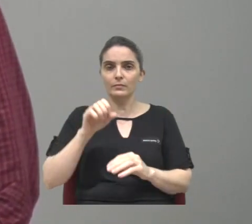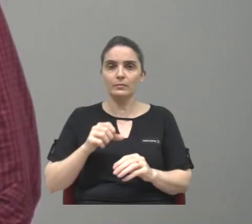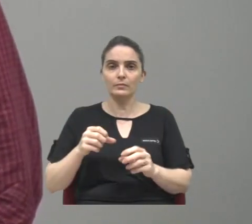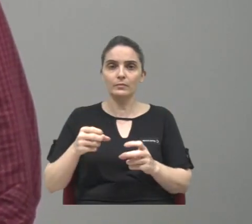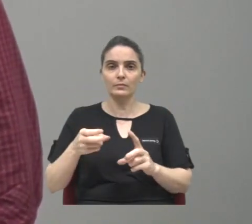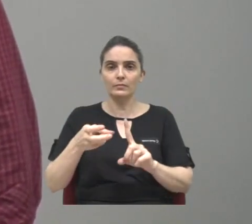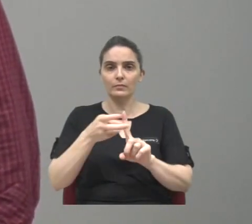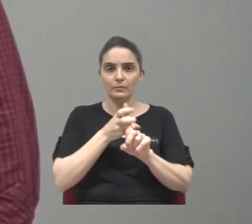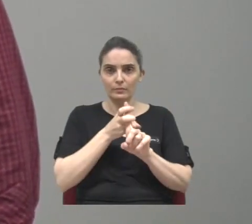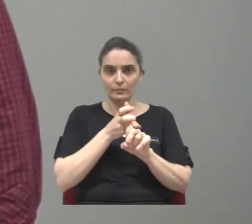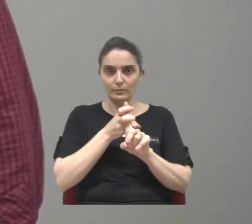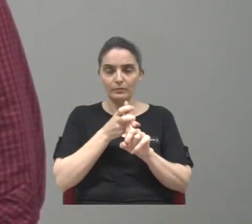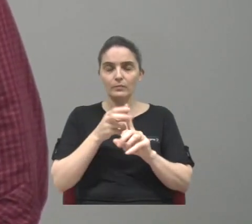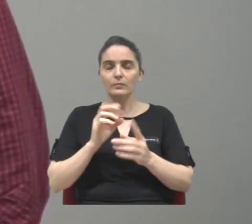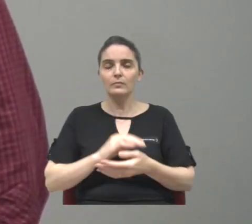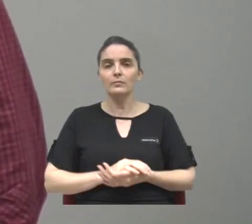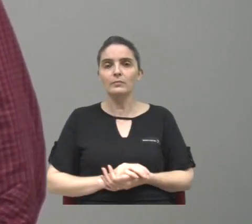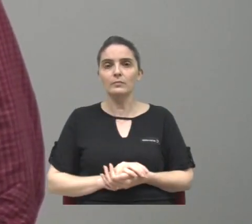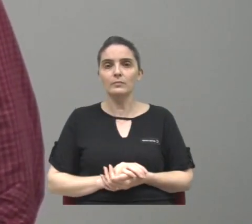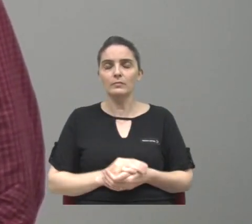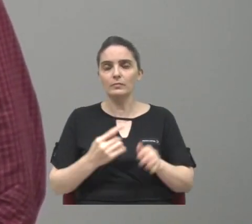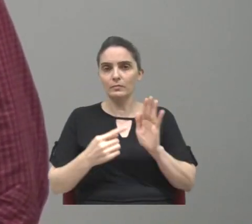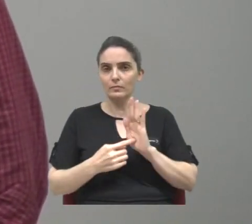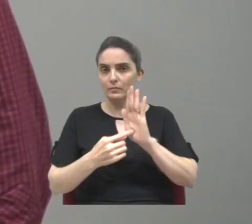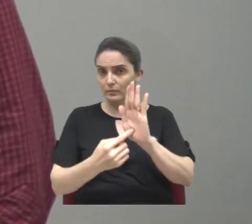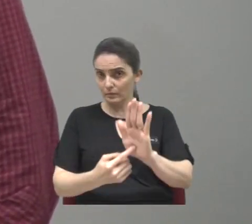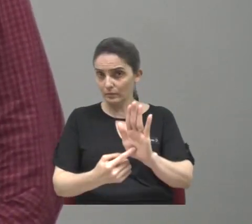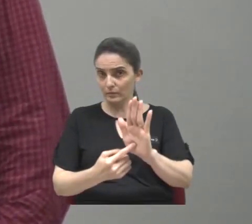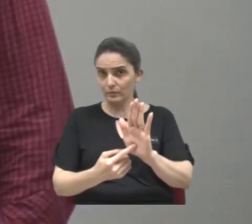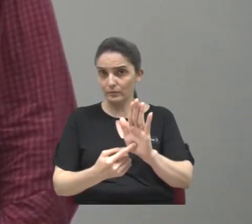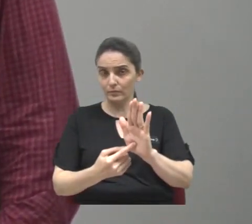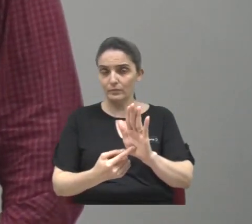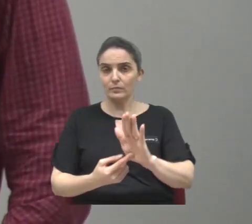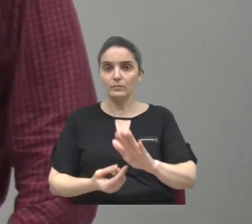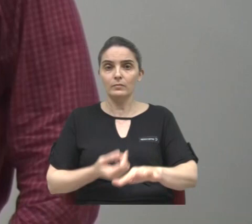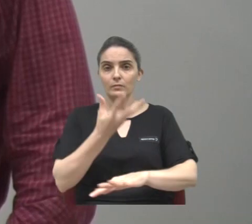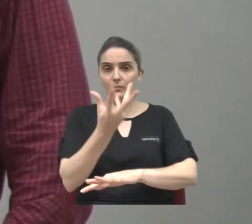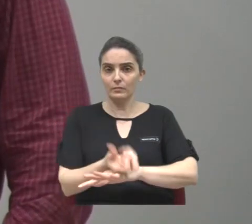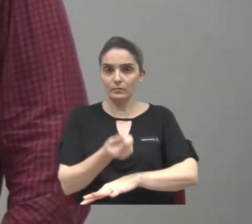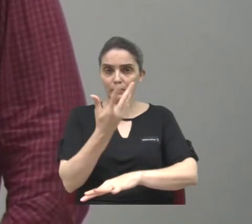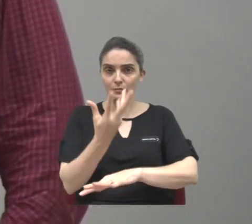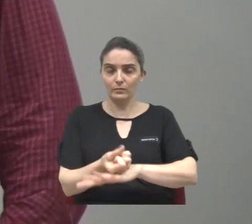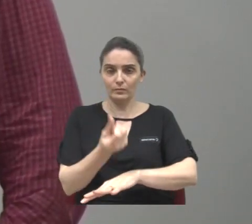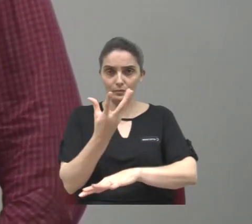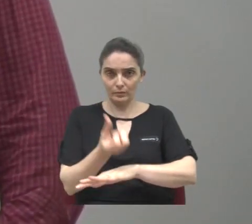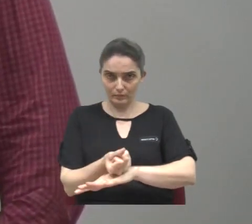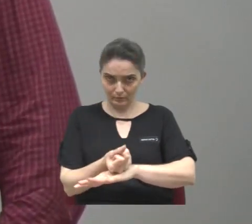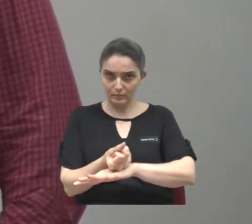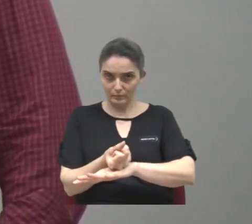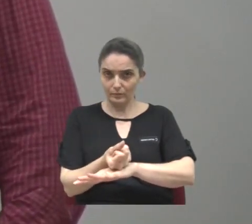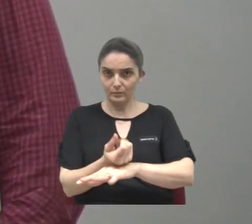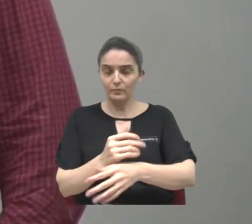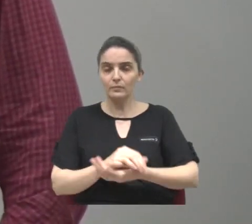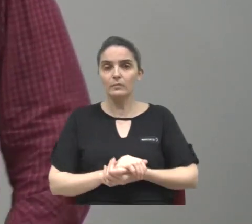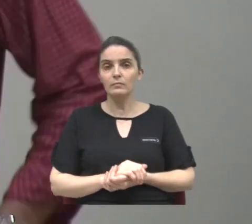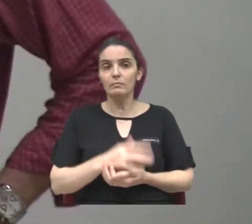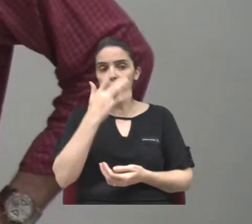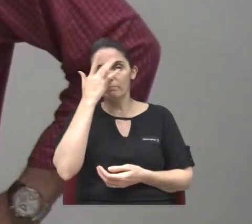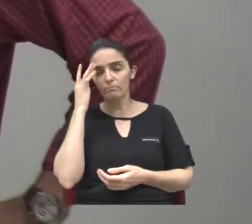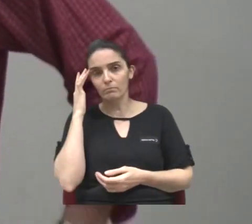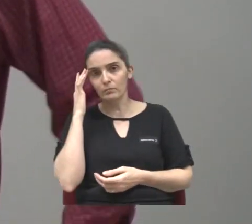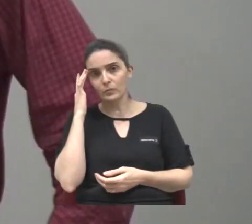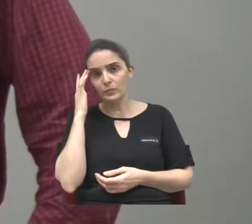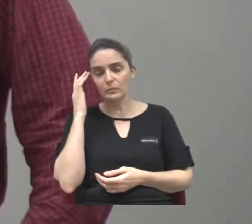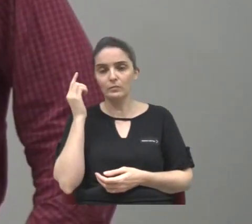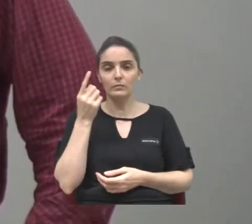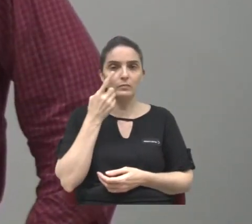para nos apresentar um novo aplicativo onde o paciente vai poder se identificar ali na fila, ver que o nome está